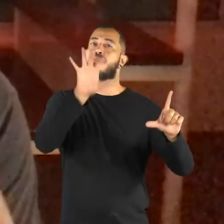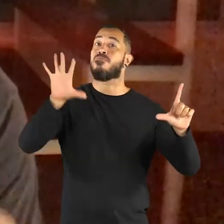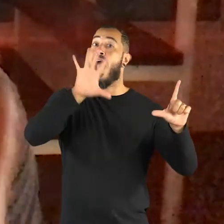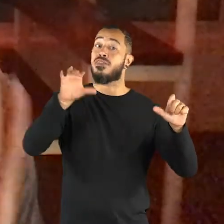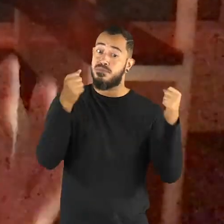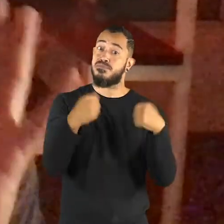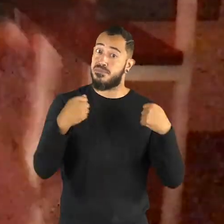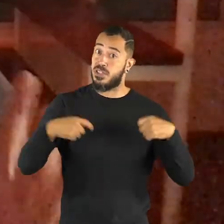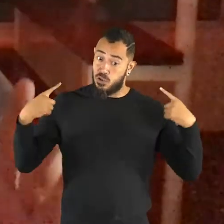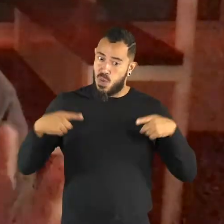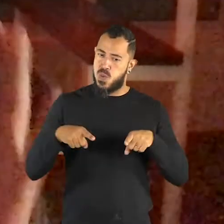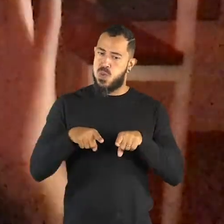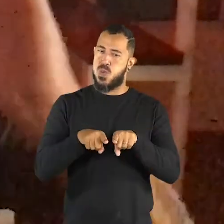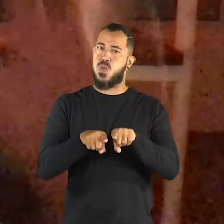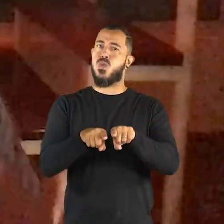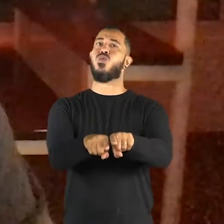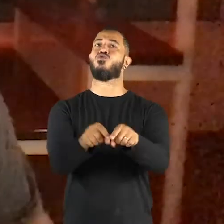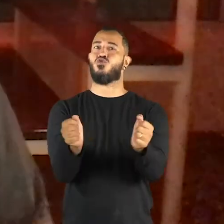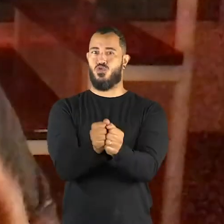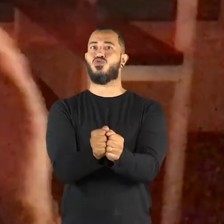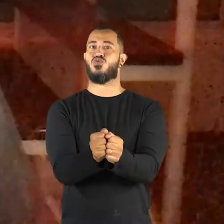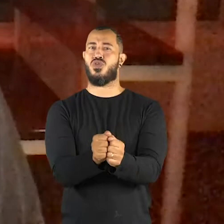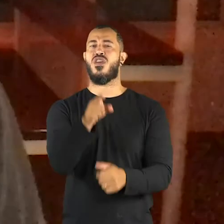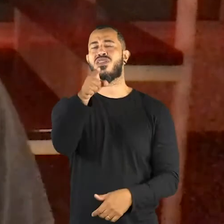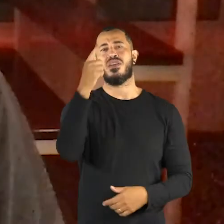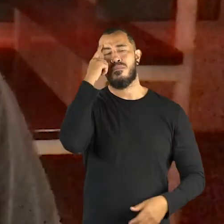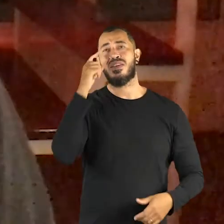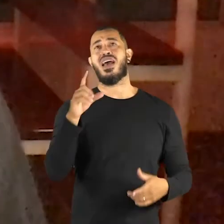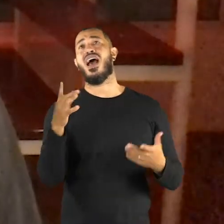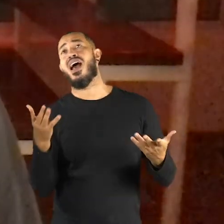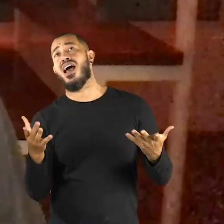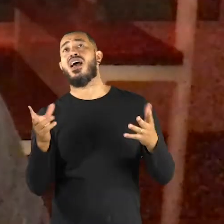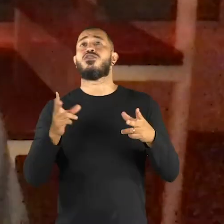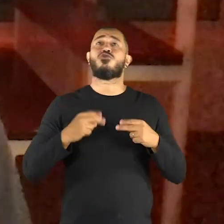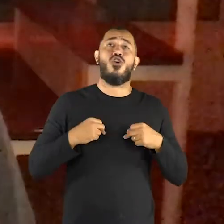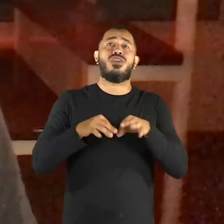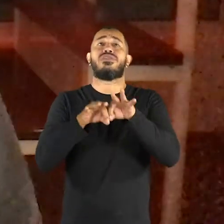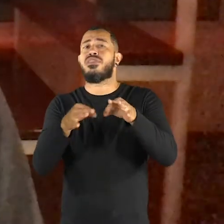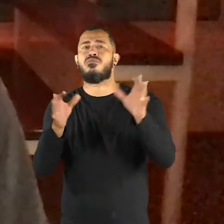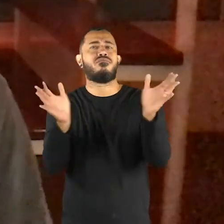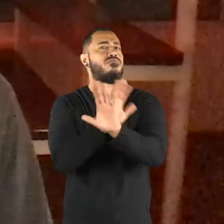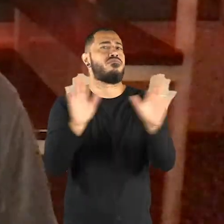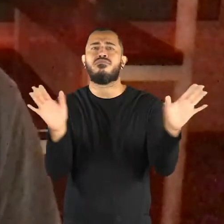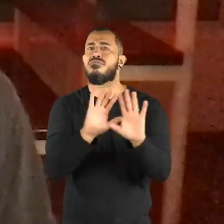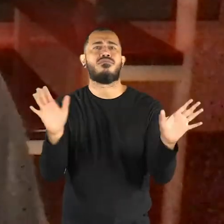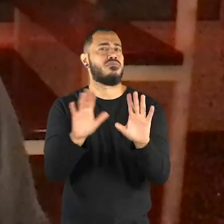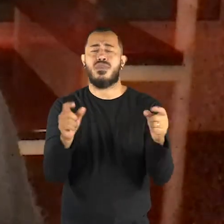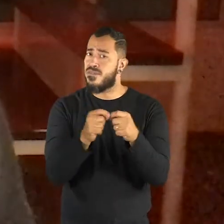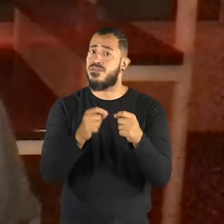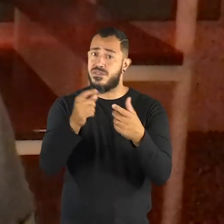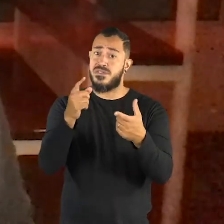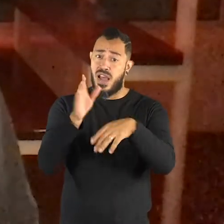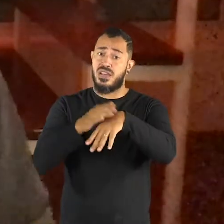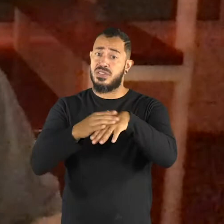isso. Então não se apegue ao fazer um roteiro, a construir tudo, ao chegar na montagem e fazer a mesma coisa que você